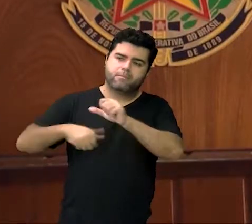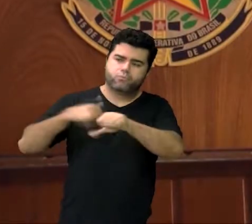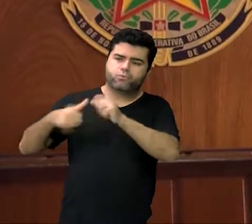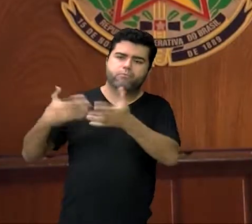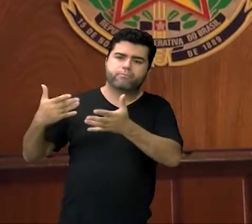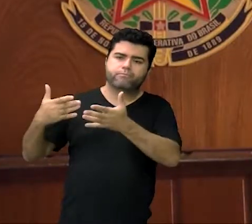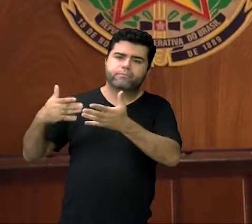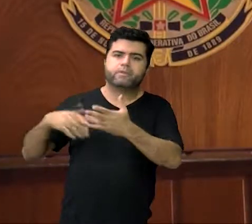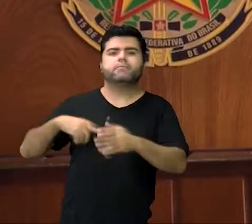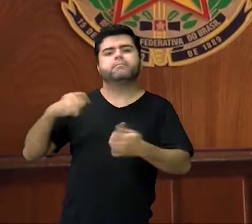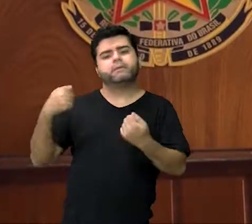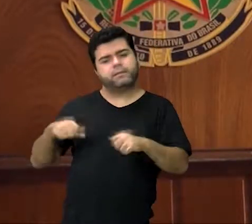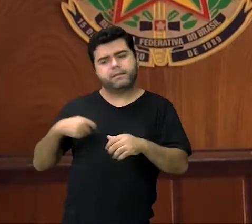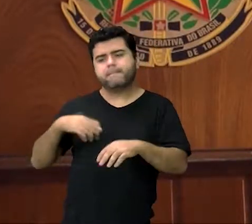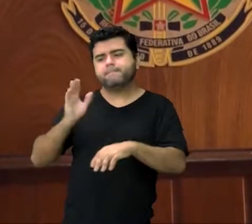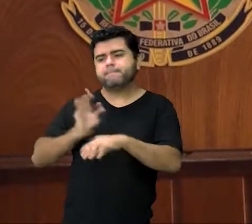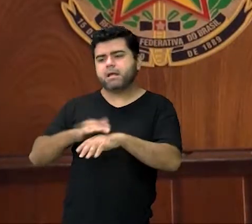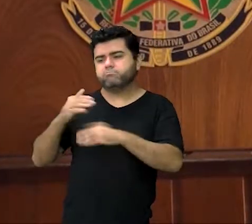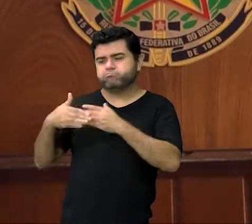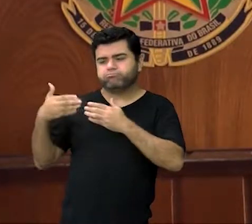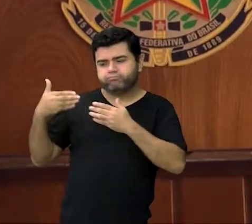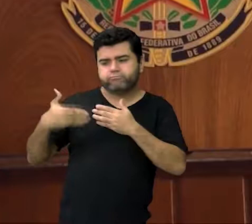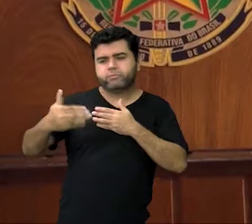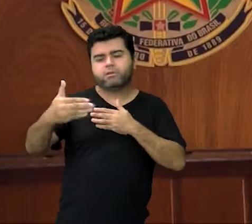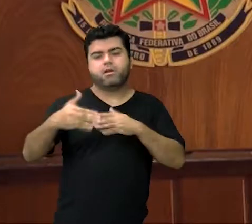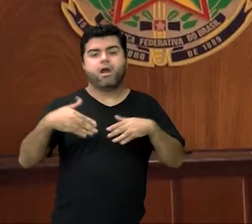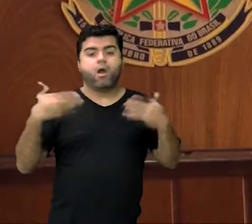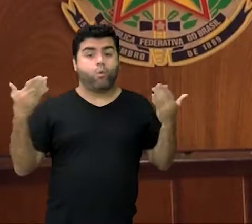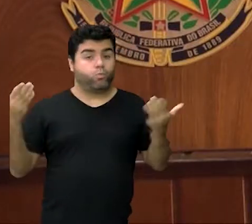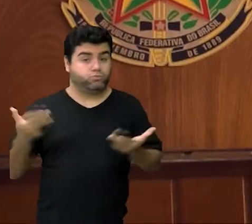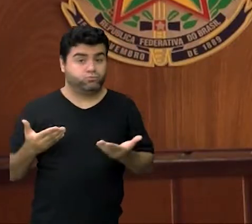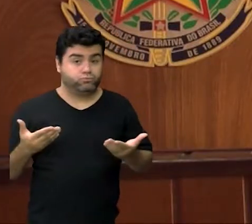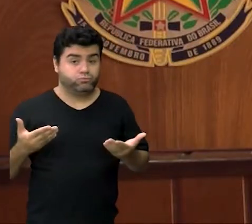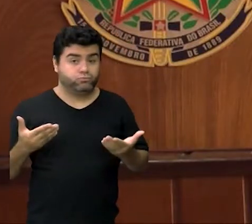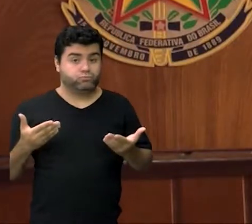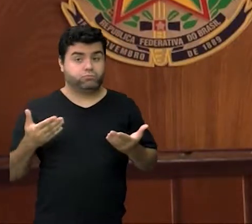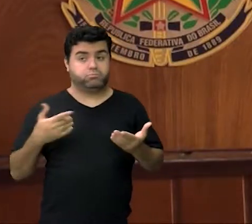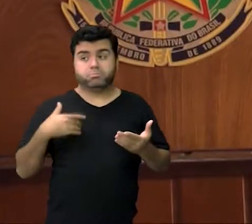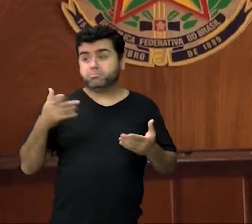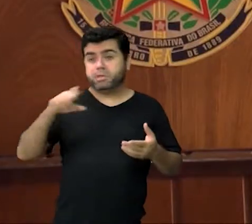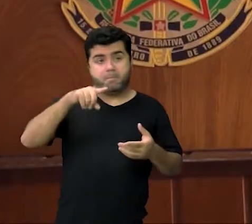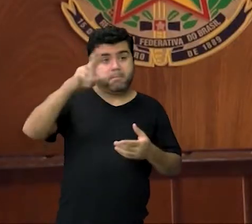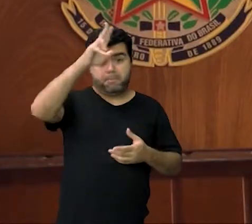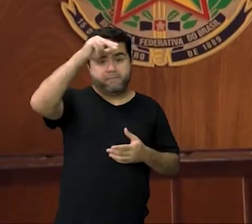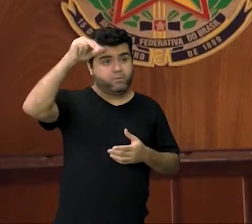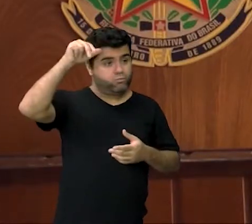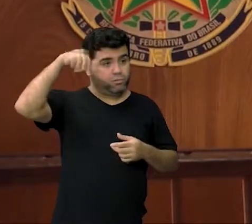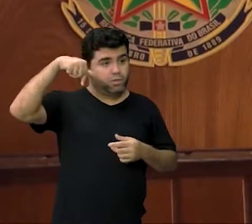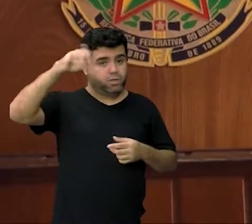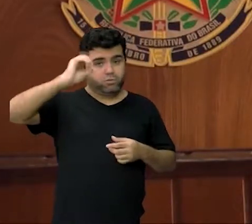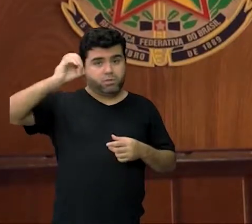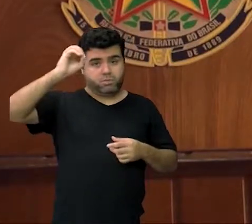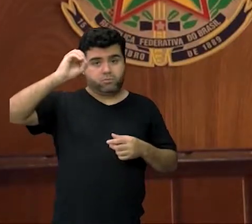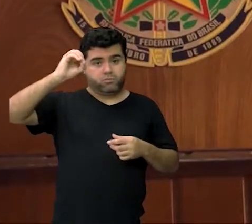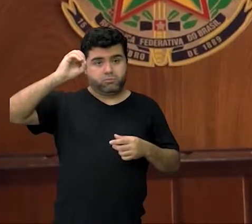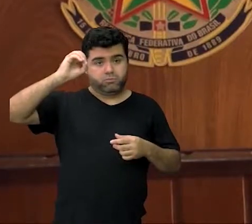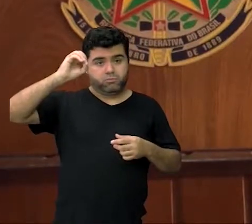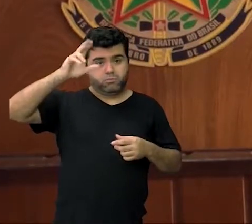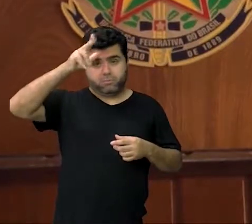avançar. Hoje, eu não sei se tem alguém da prefeitura aqui, do